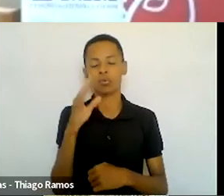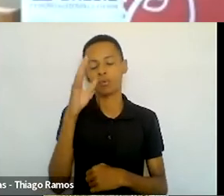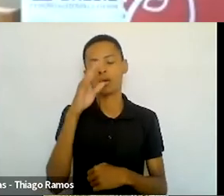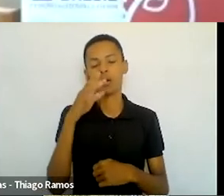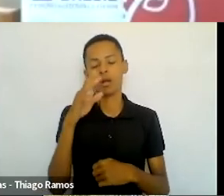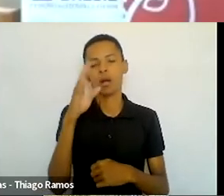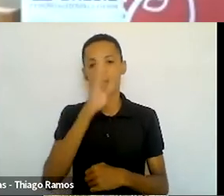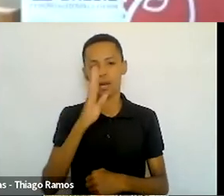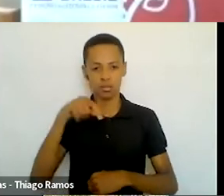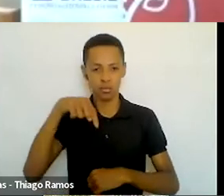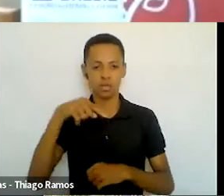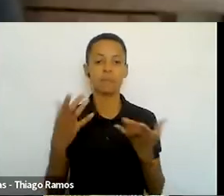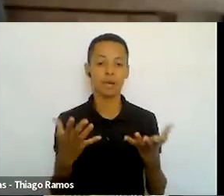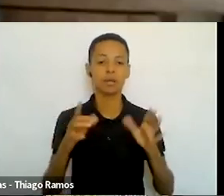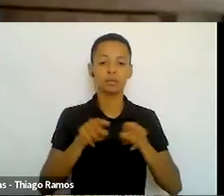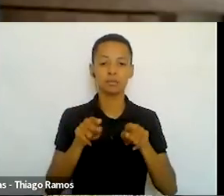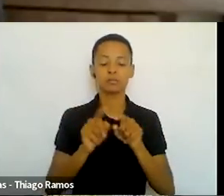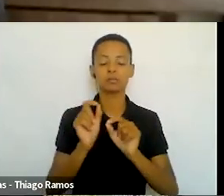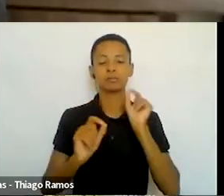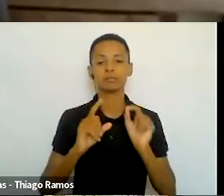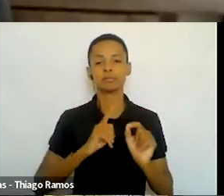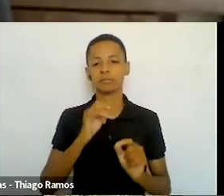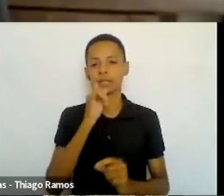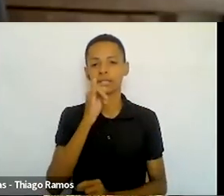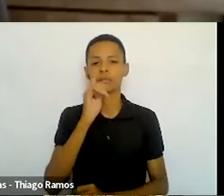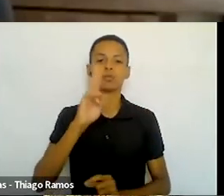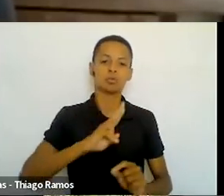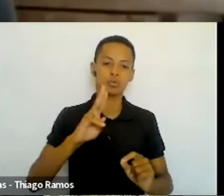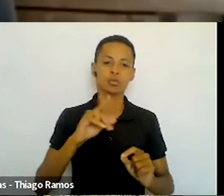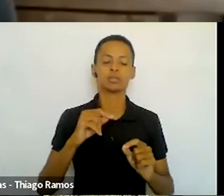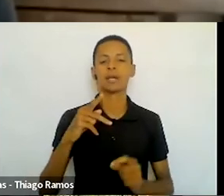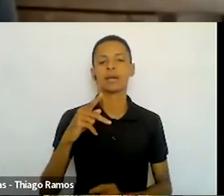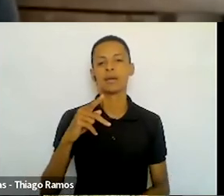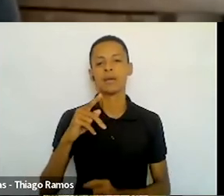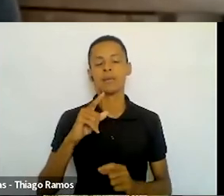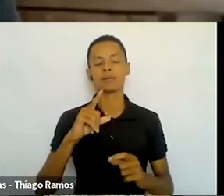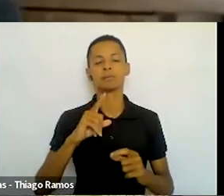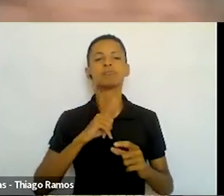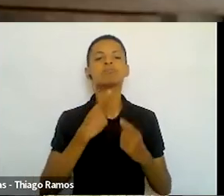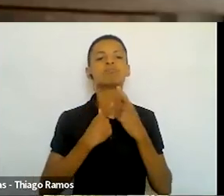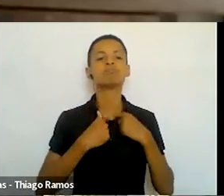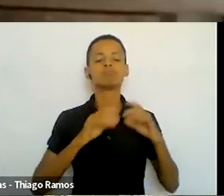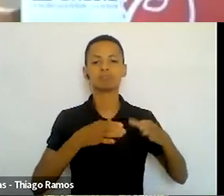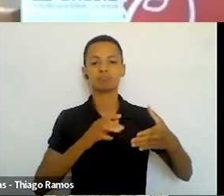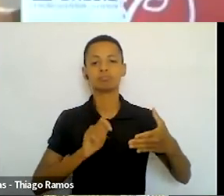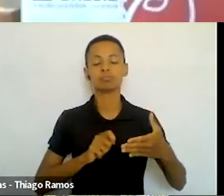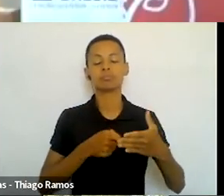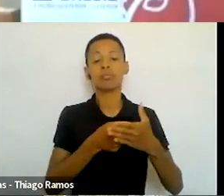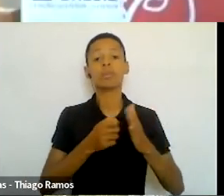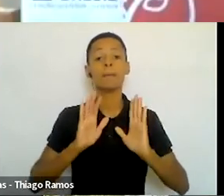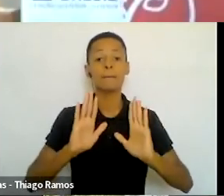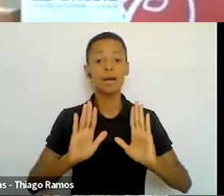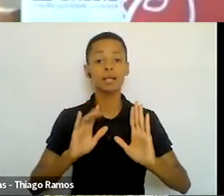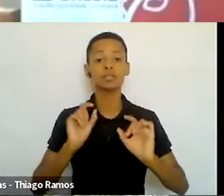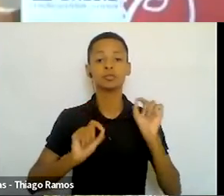representantes, mas também exercício direto por meio de plebiscito, referendo, iniciativa popular. Mas parece que isso não serve